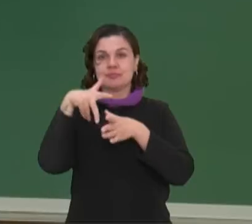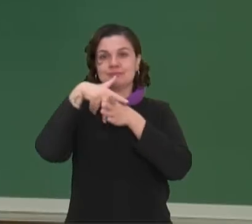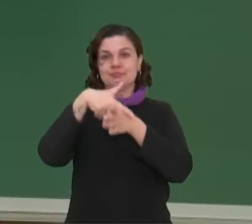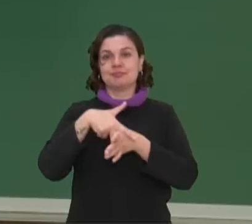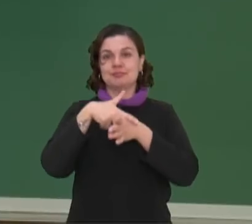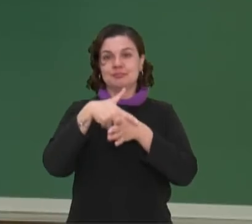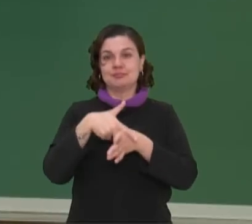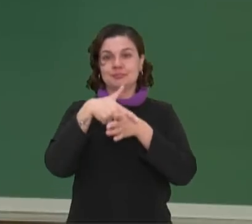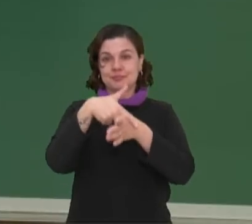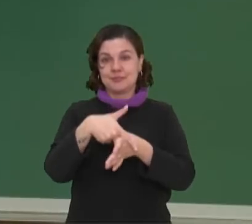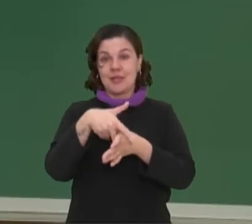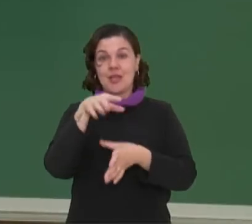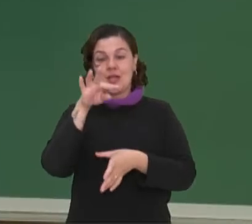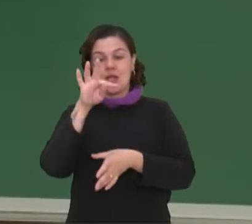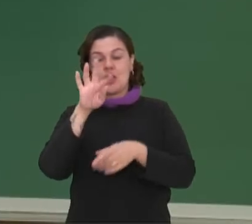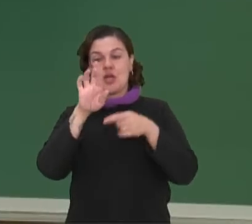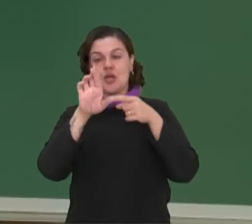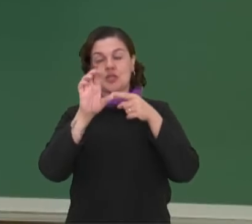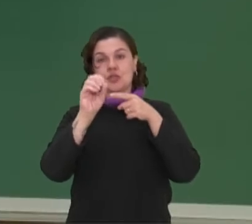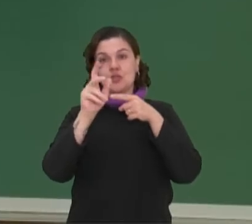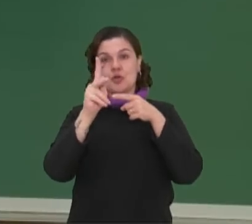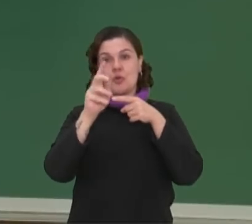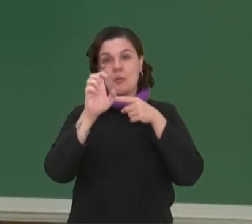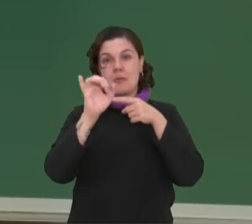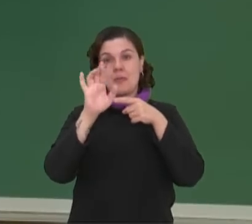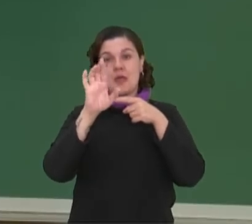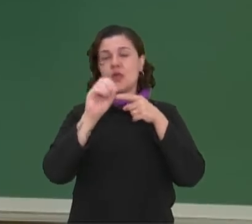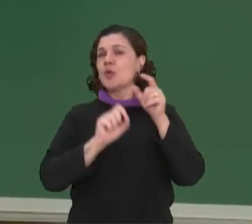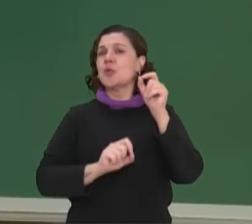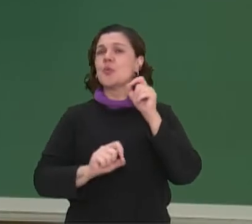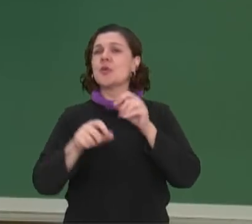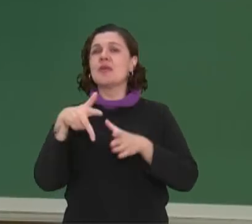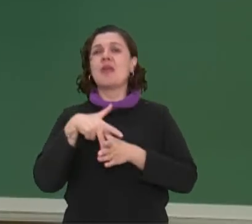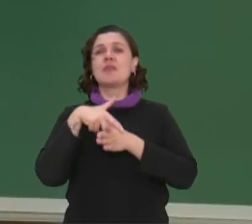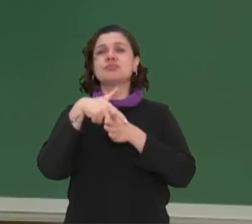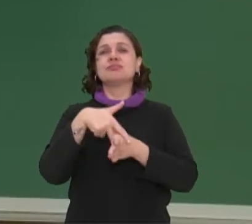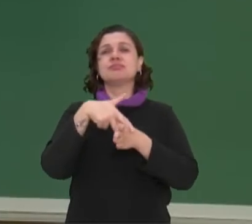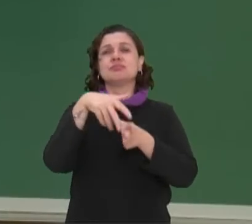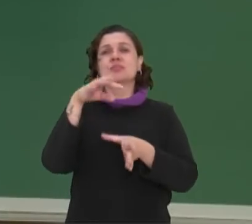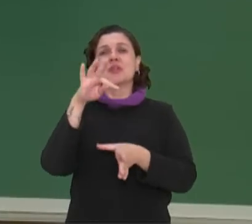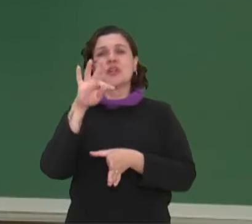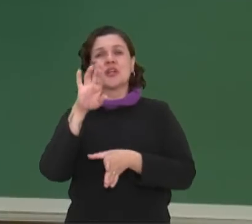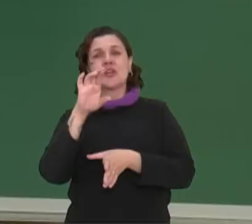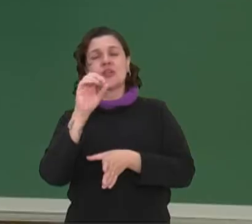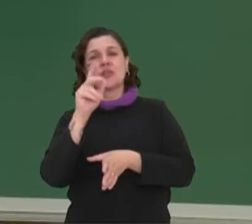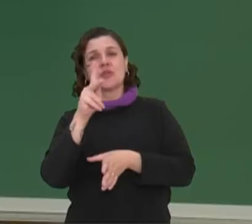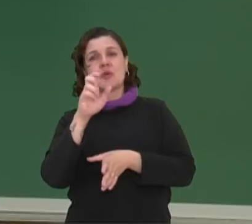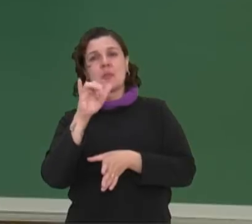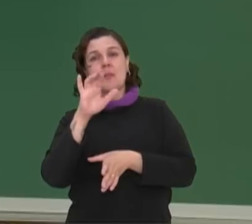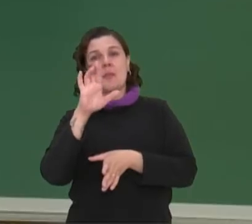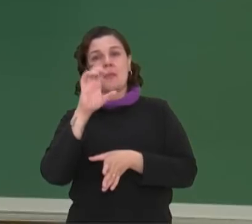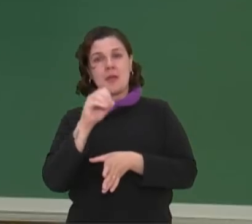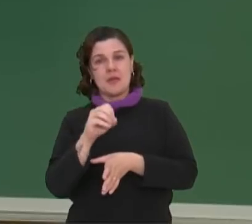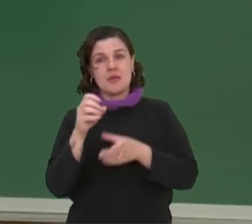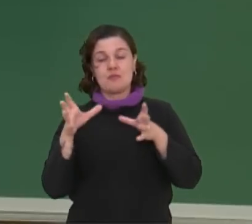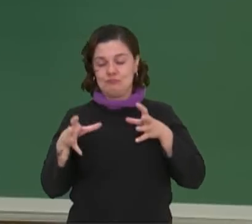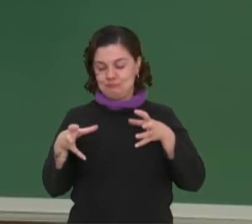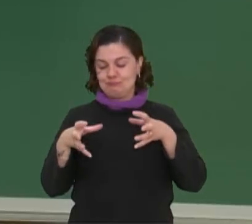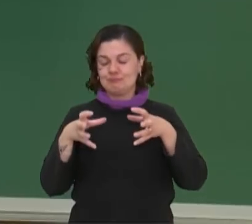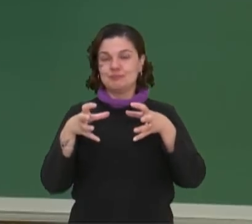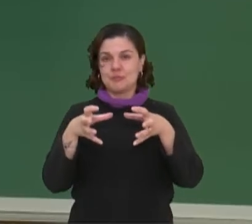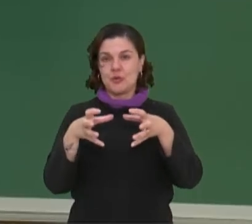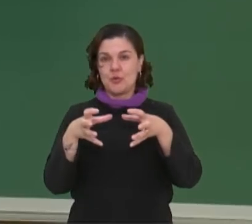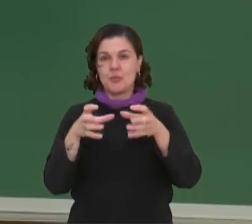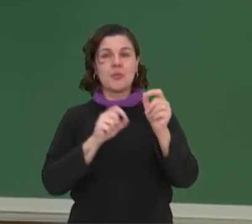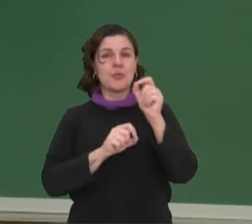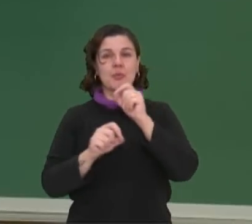tropeiros. E aí é muito importante você lembrar disso. Tropeiros. O que são os tropeiros? Aqueles que vivem nas tropas. No